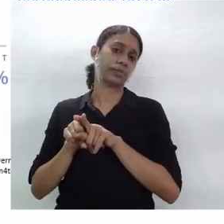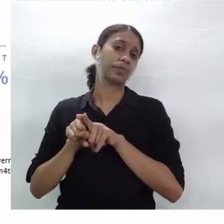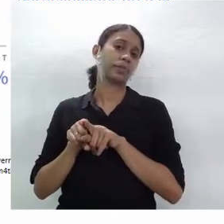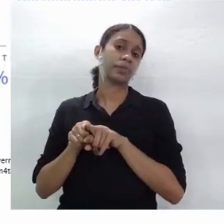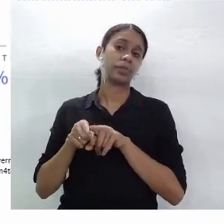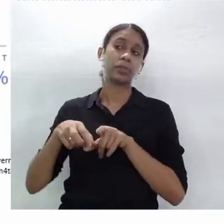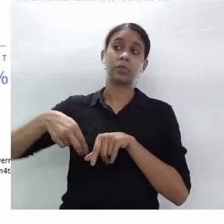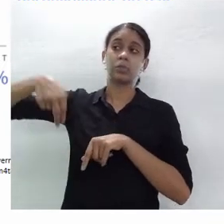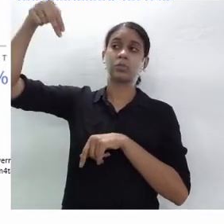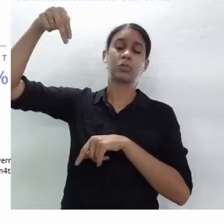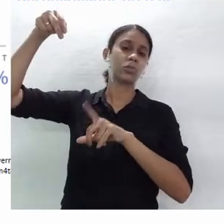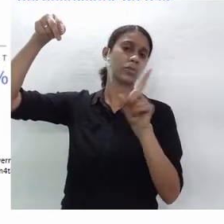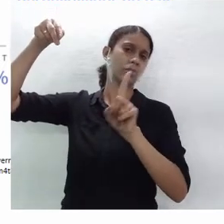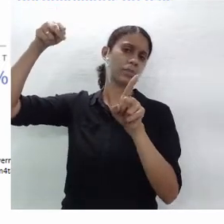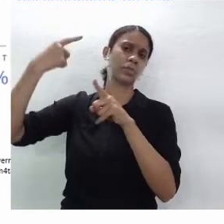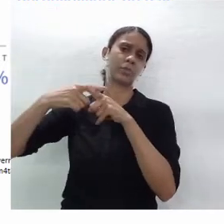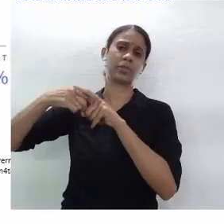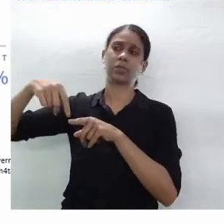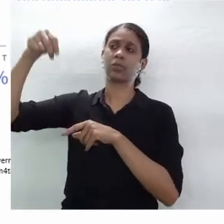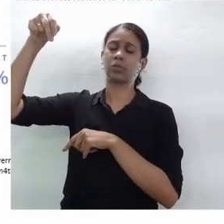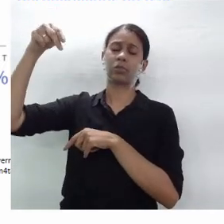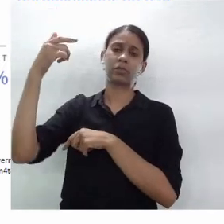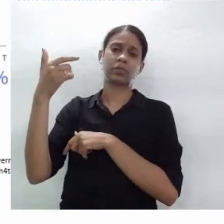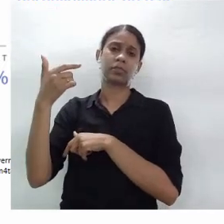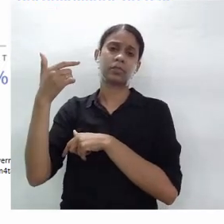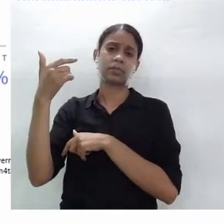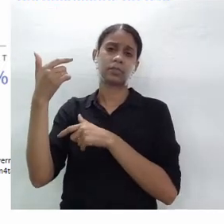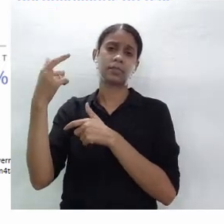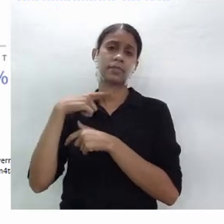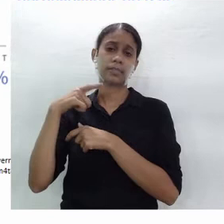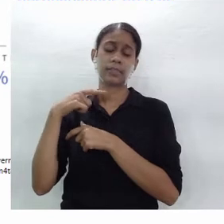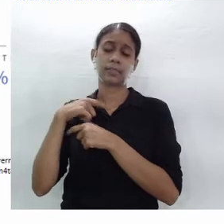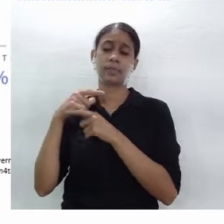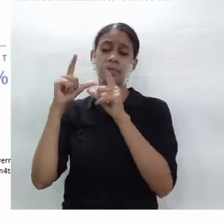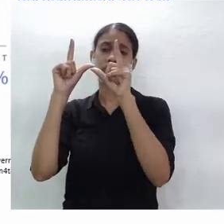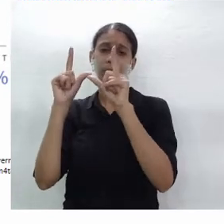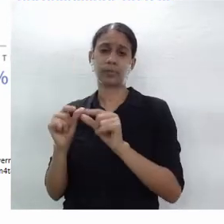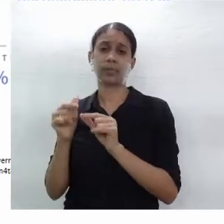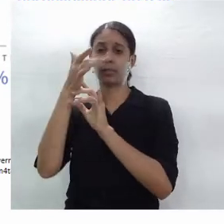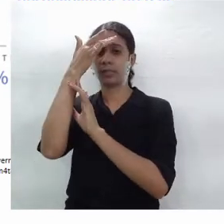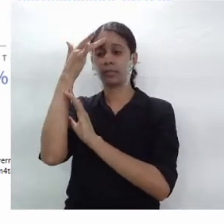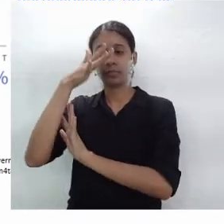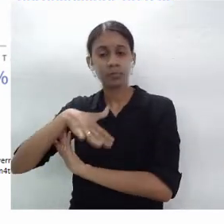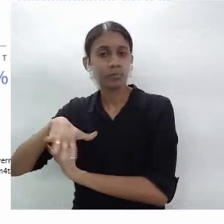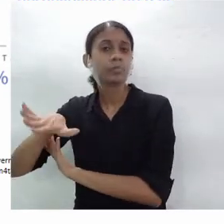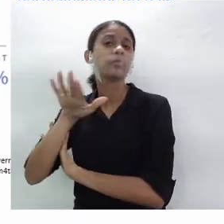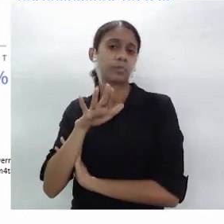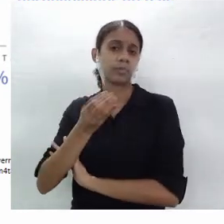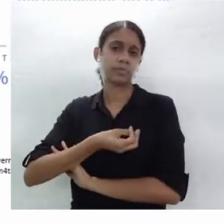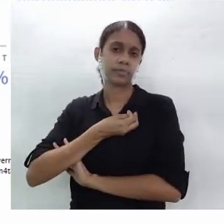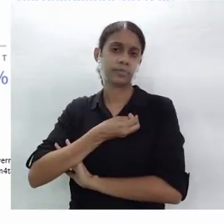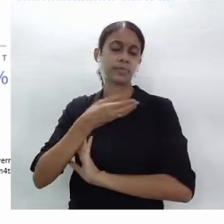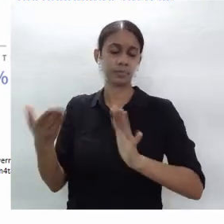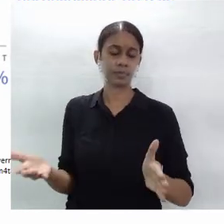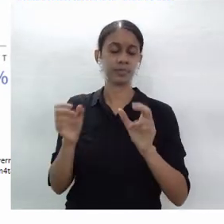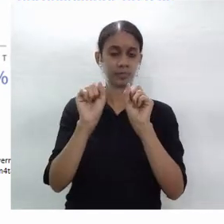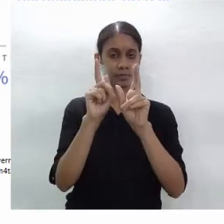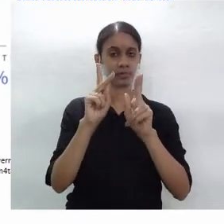Norte é totalmente desabitado. Né? Totalmente não, ele tem uma baixa densidade populacional.